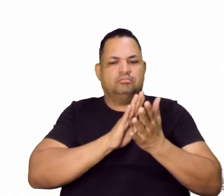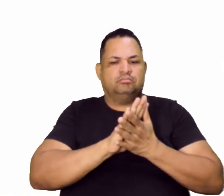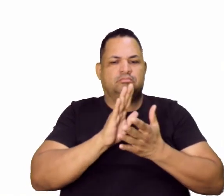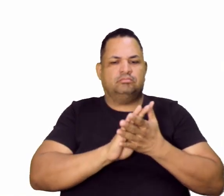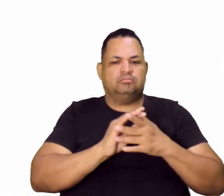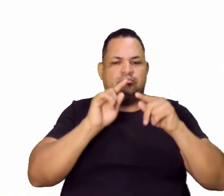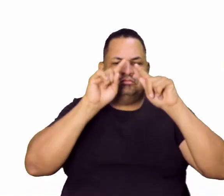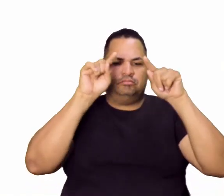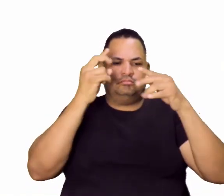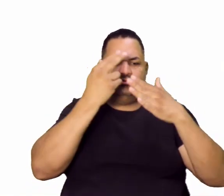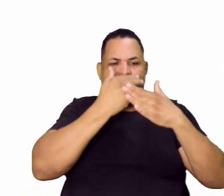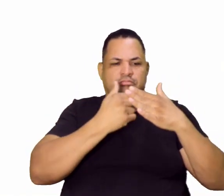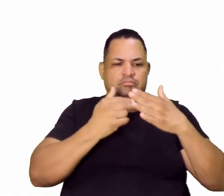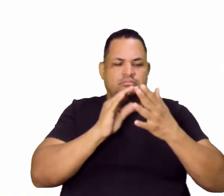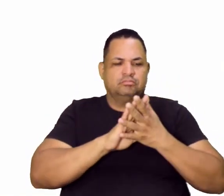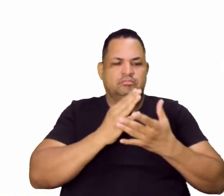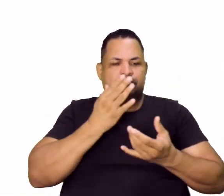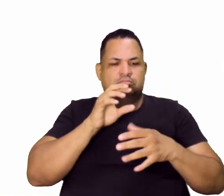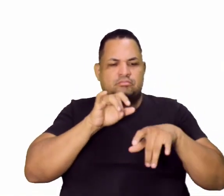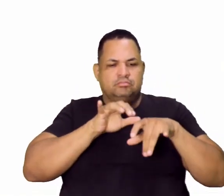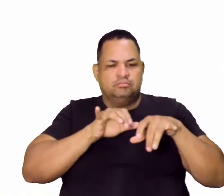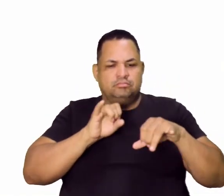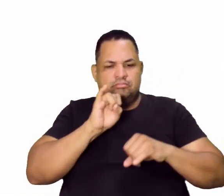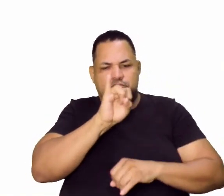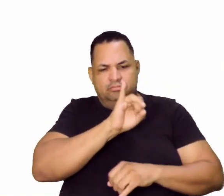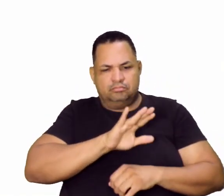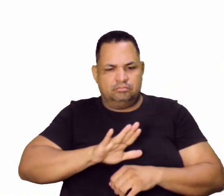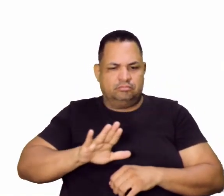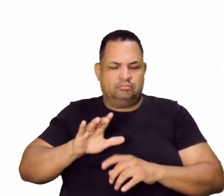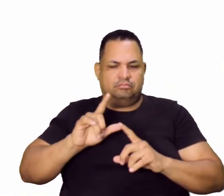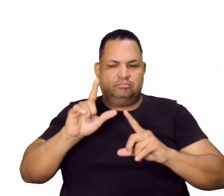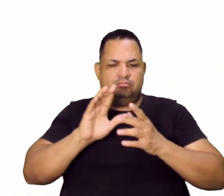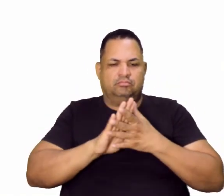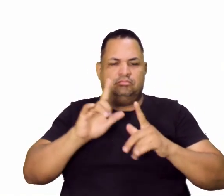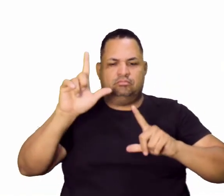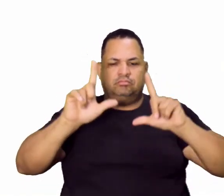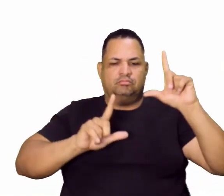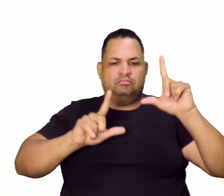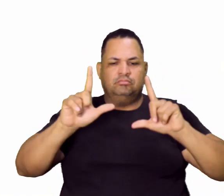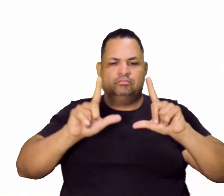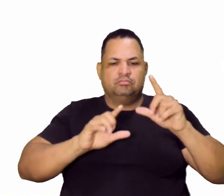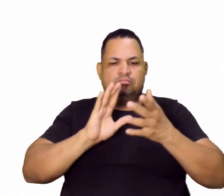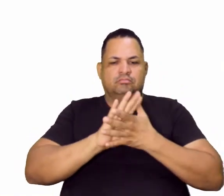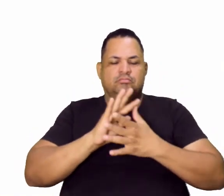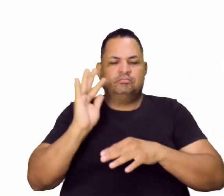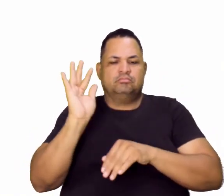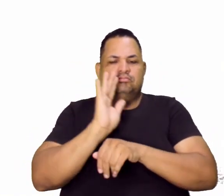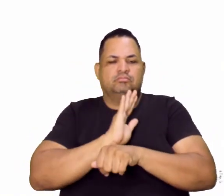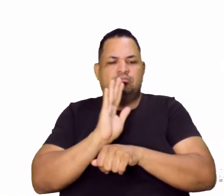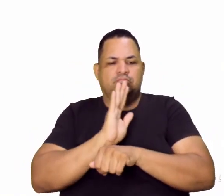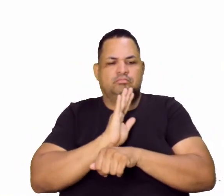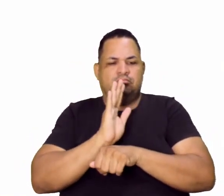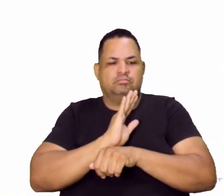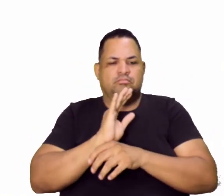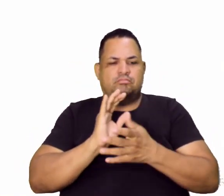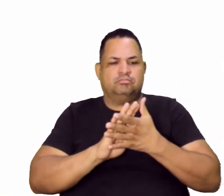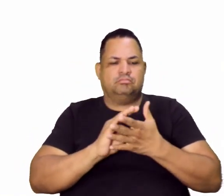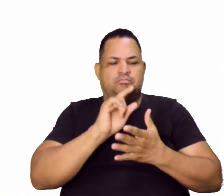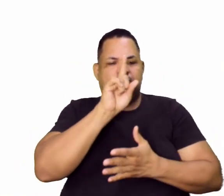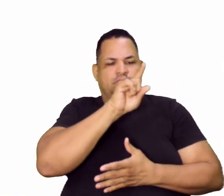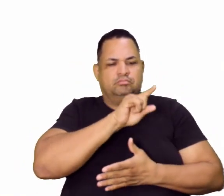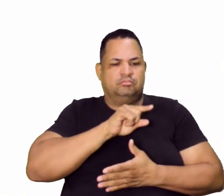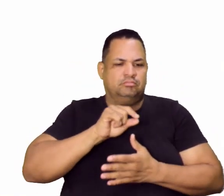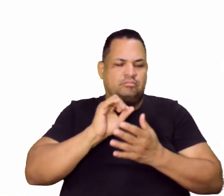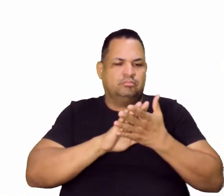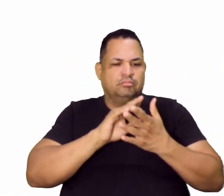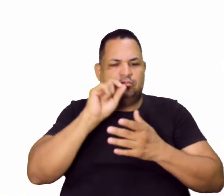dos ícones do computador à imagem televisiva e cinematográfica e aos